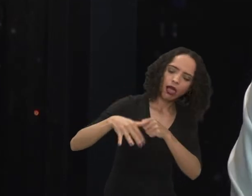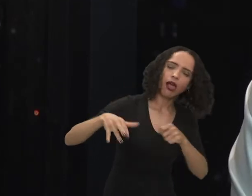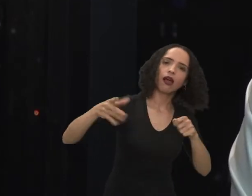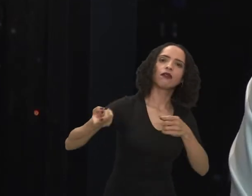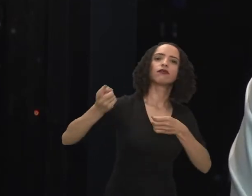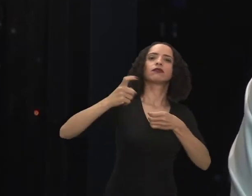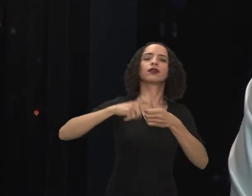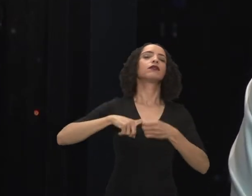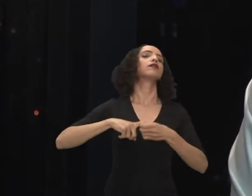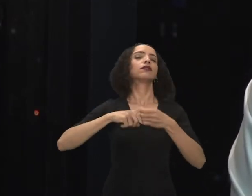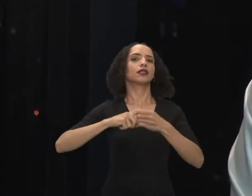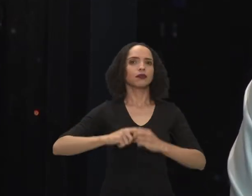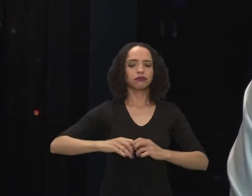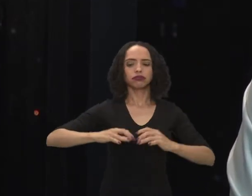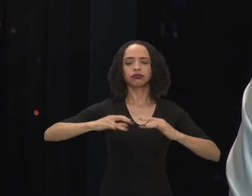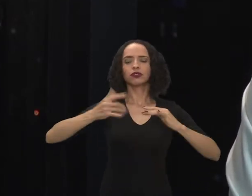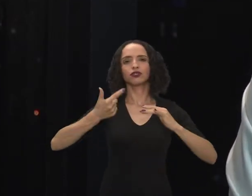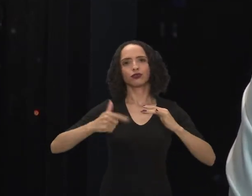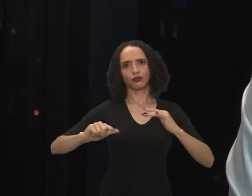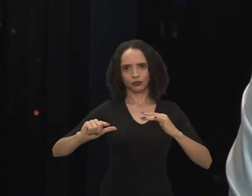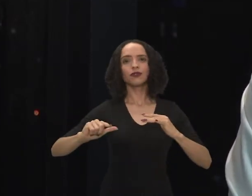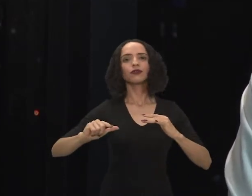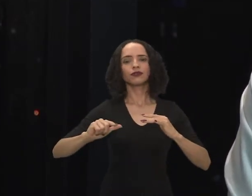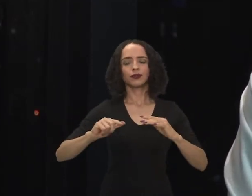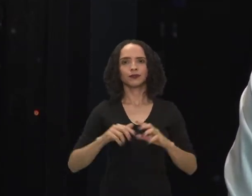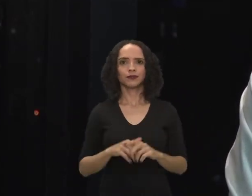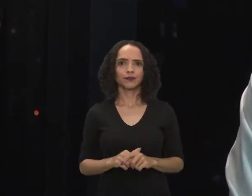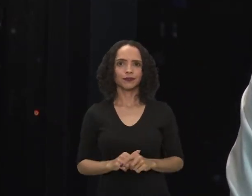né? Então são várias